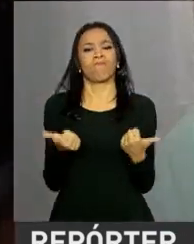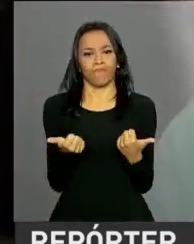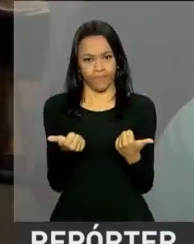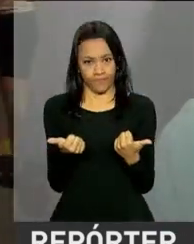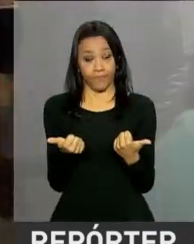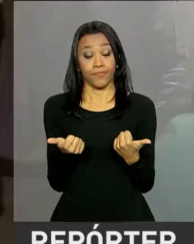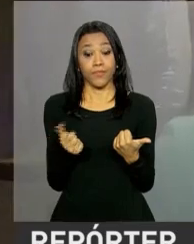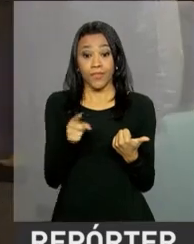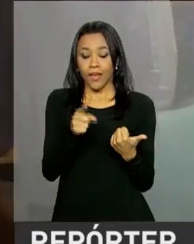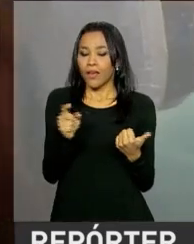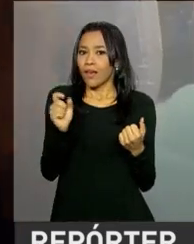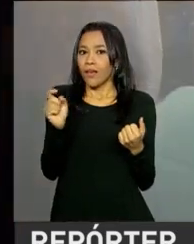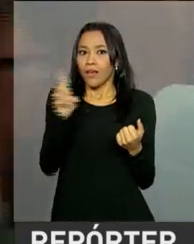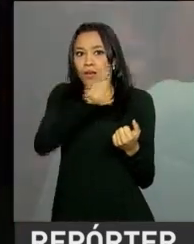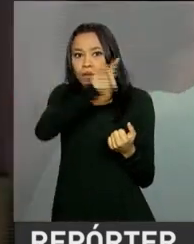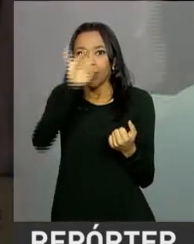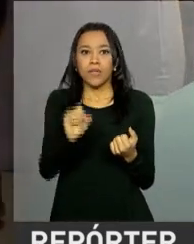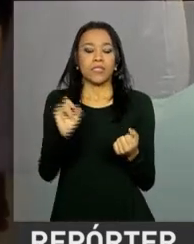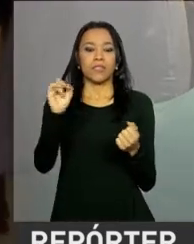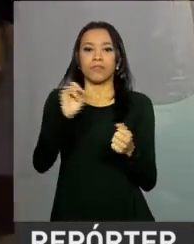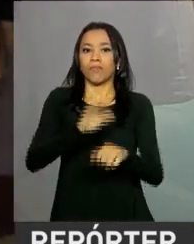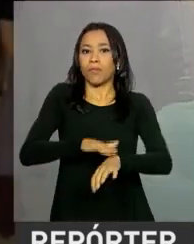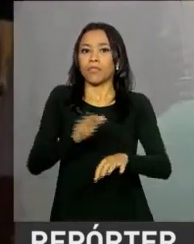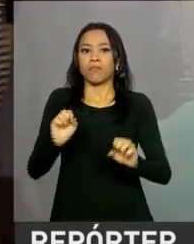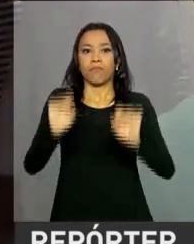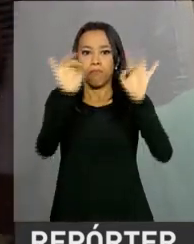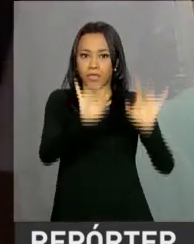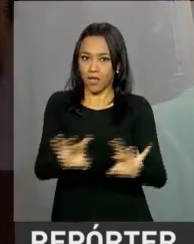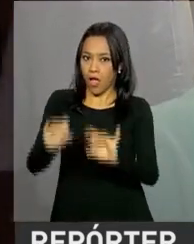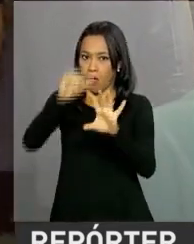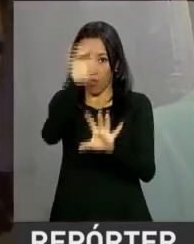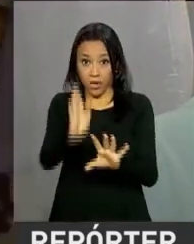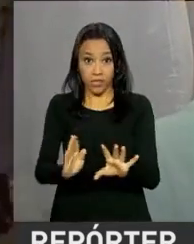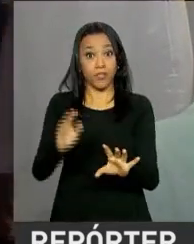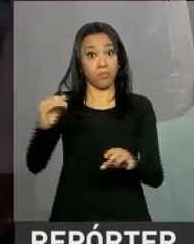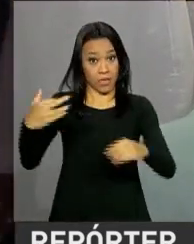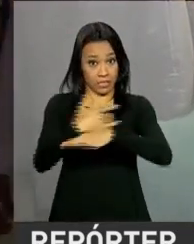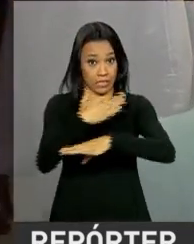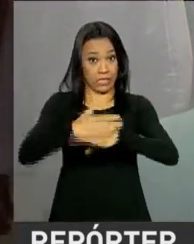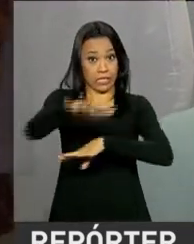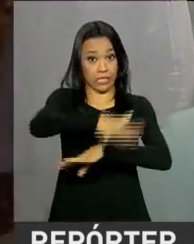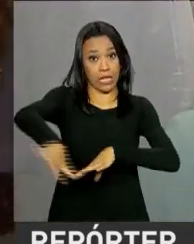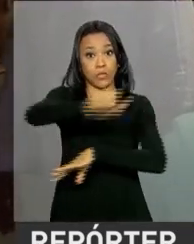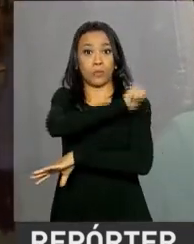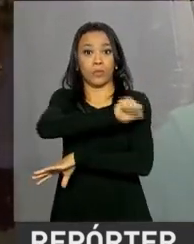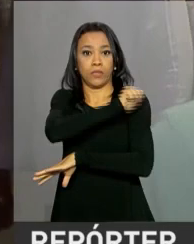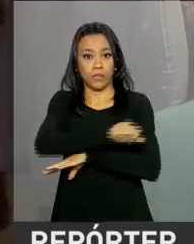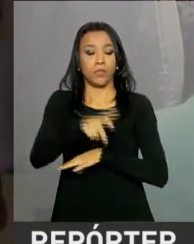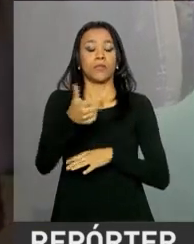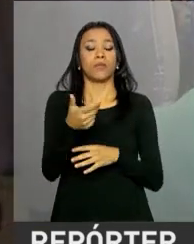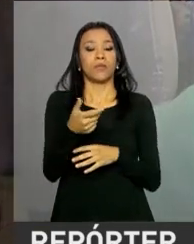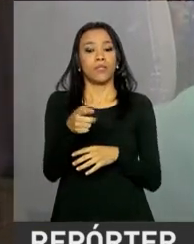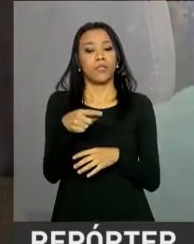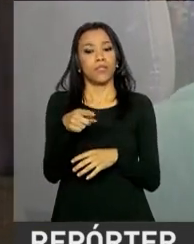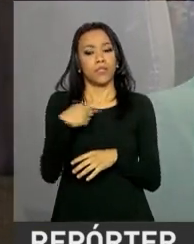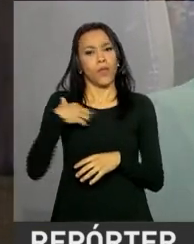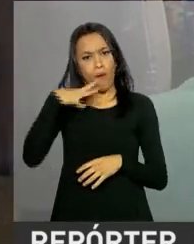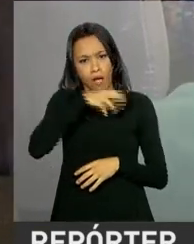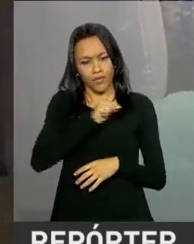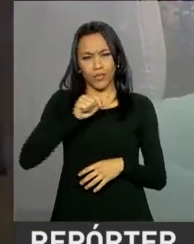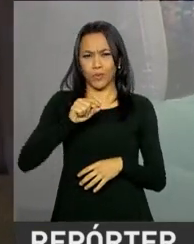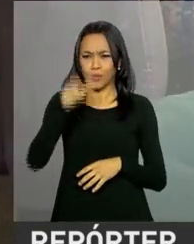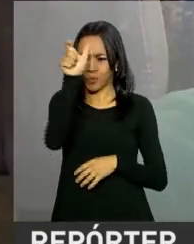um momento muito especial para a gente, para o Brasil, para a cidade do Rio de Janeiro, e eu acho que todo